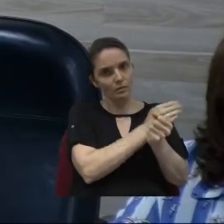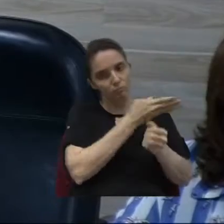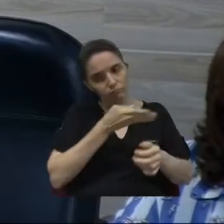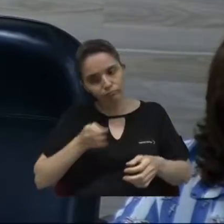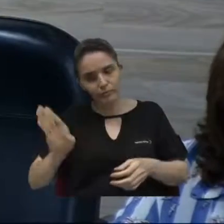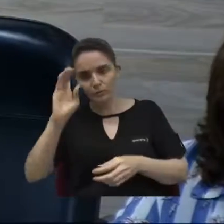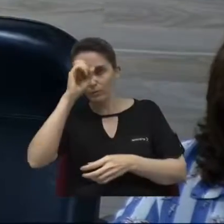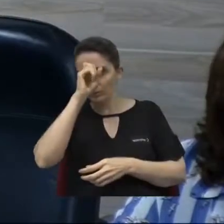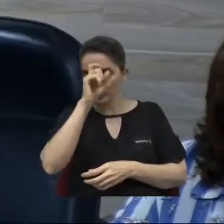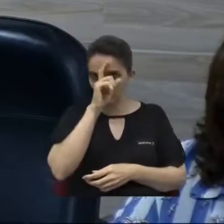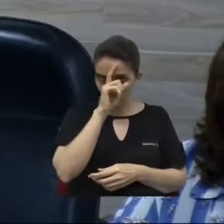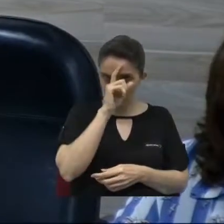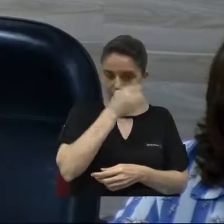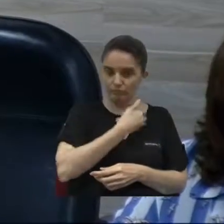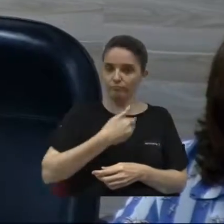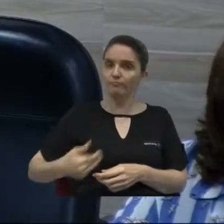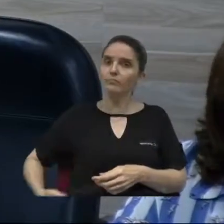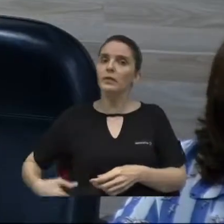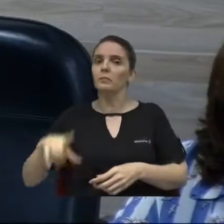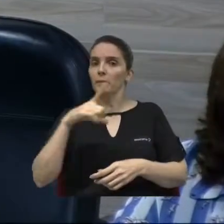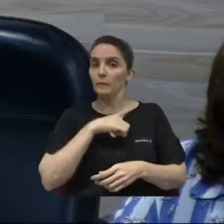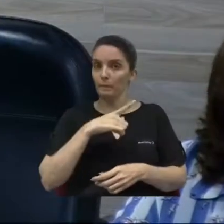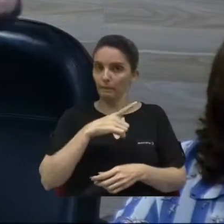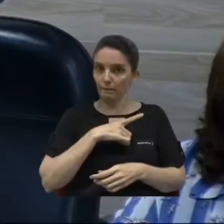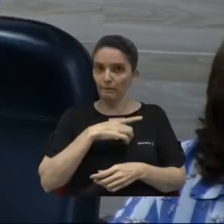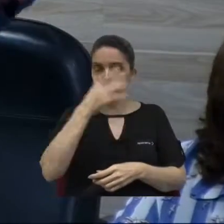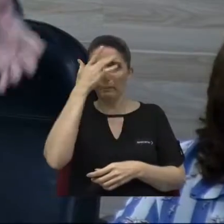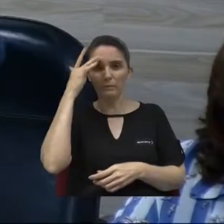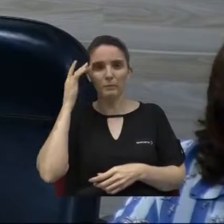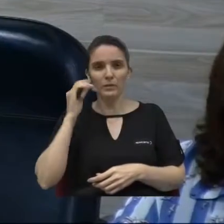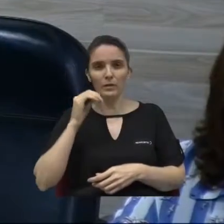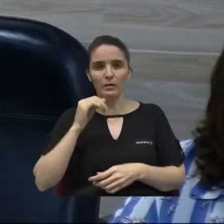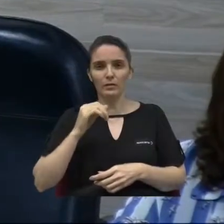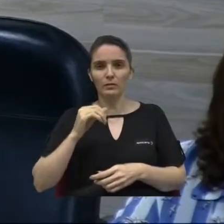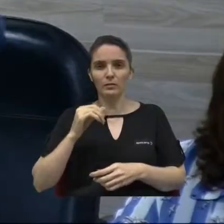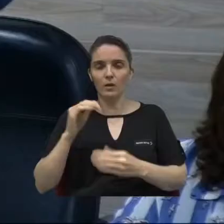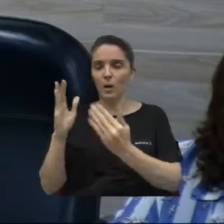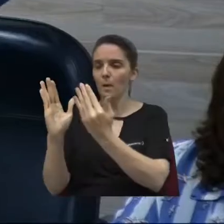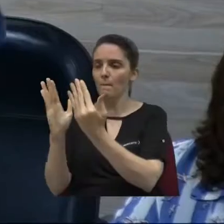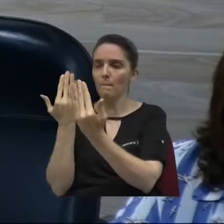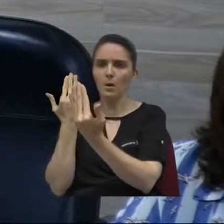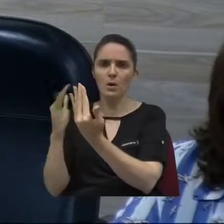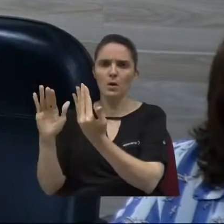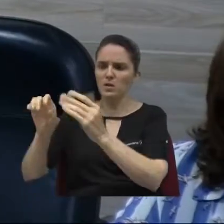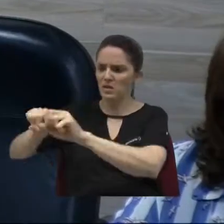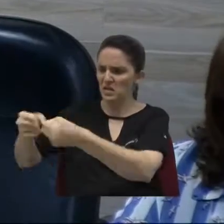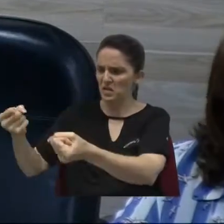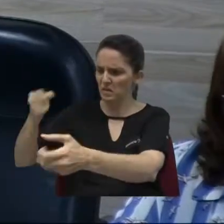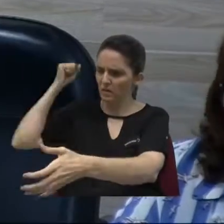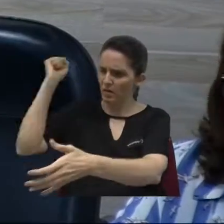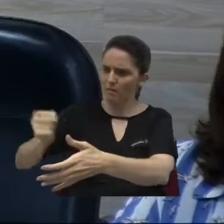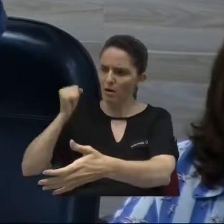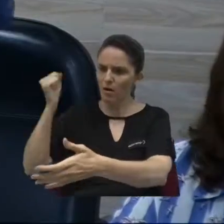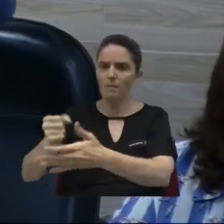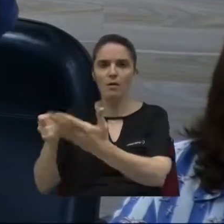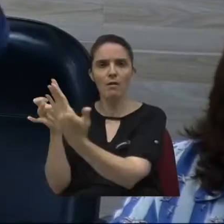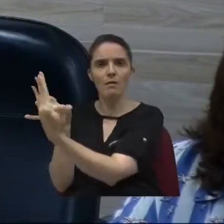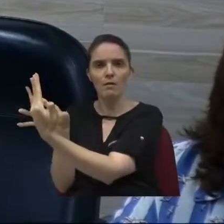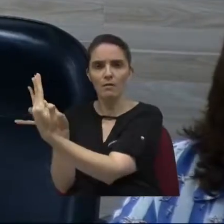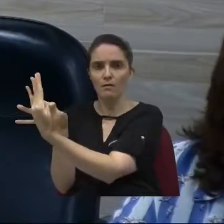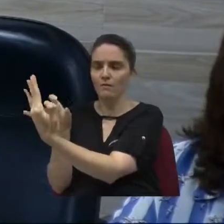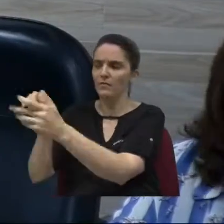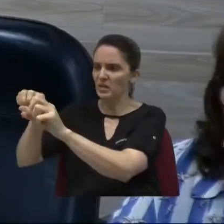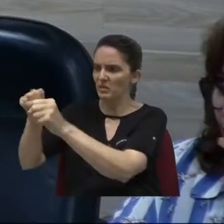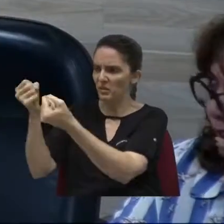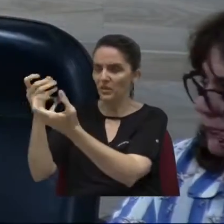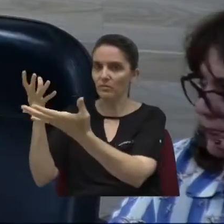Recentemente, tivemos vandalismo, pessoas quebrando a porta do hospital, quebrando o vidro, e eu venho aqui